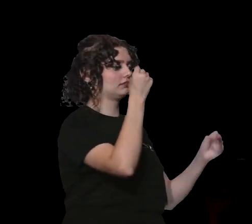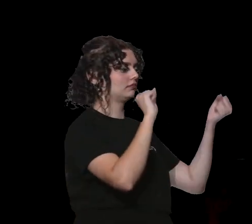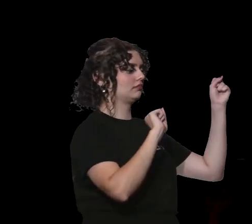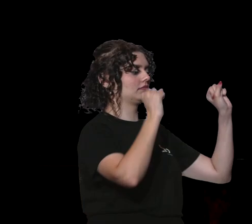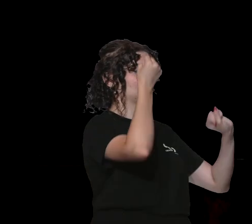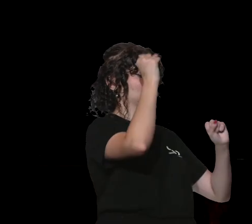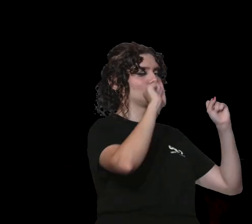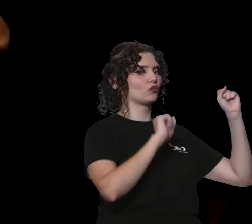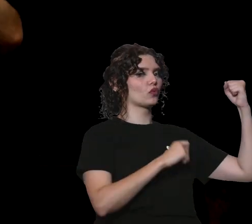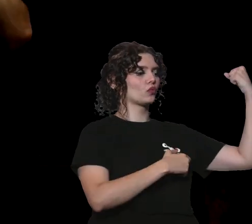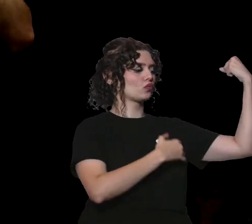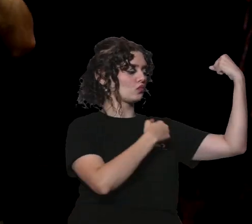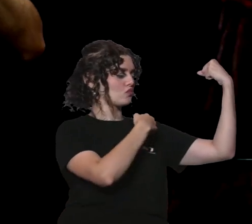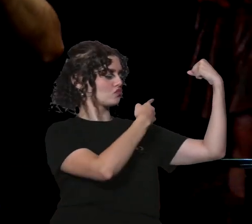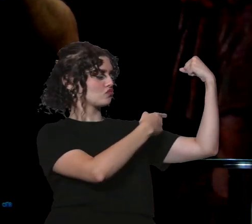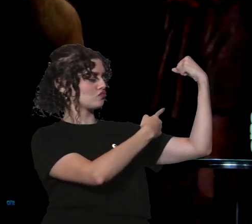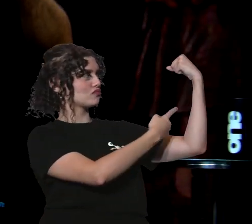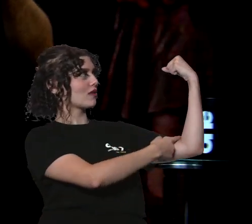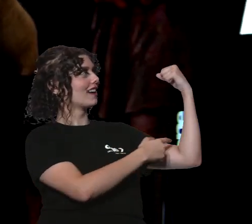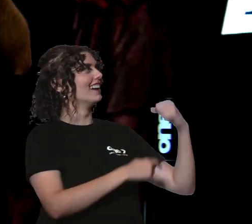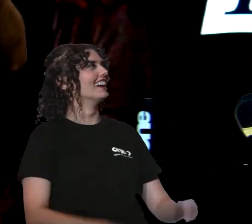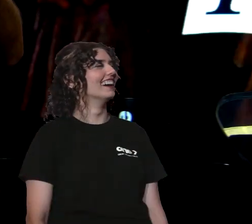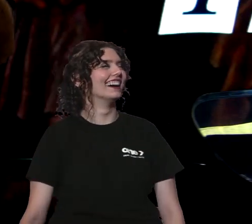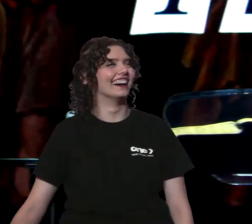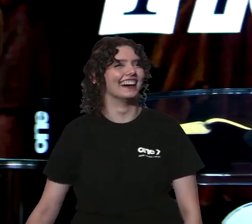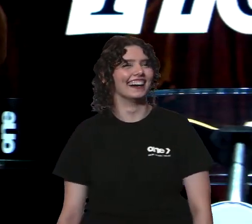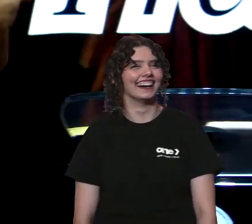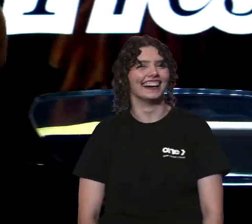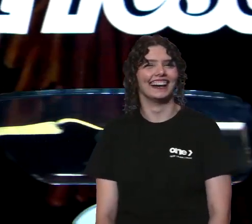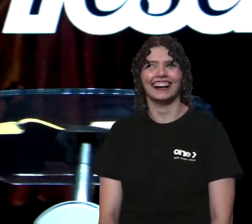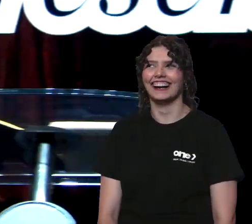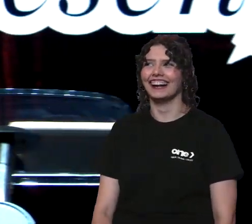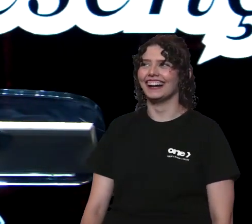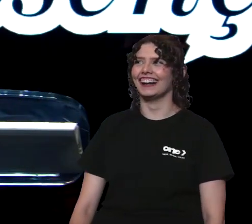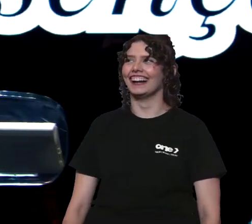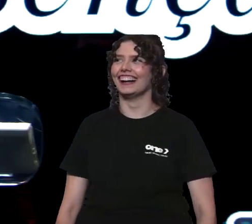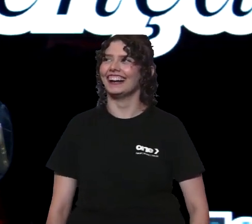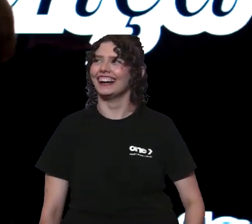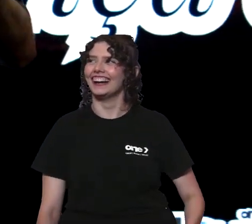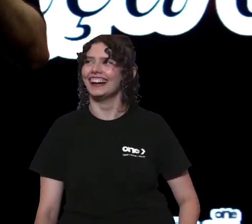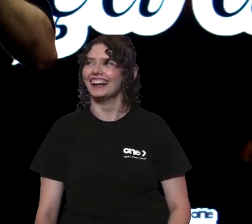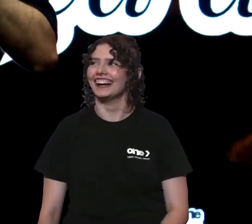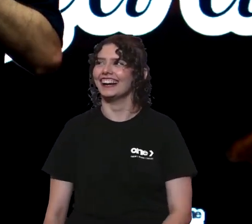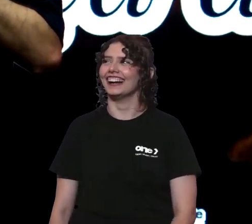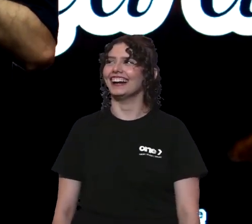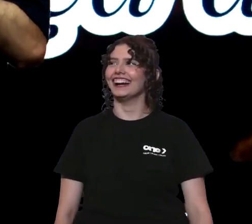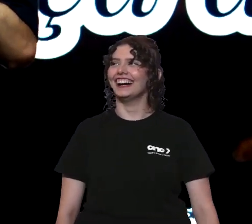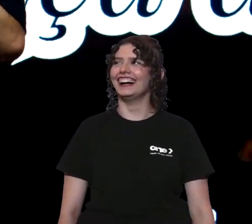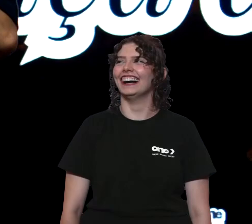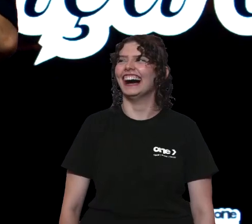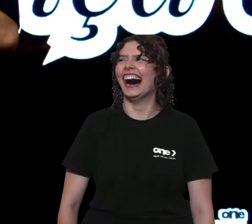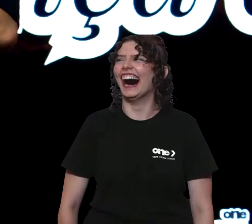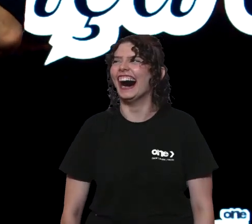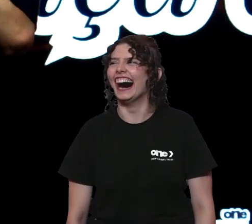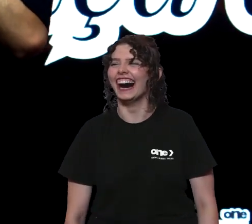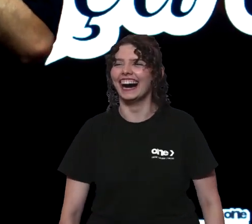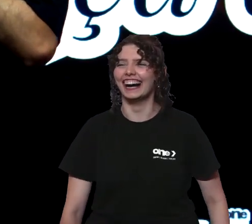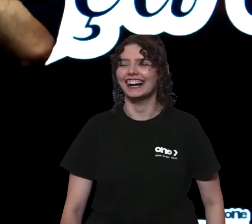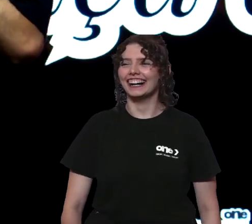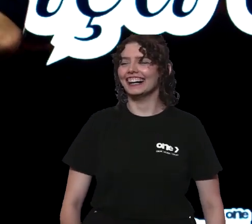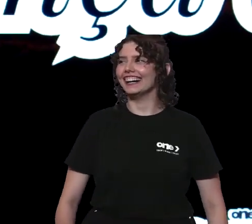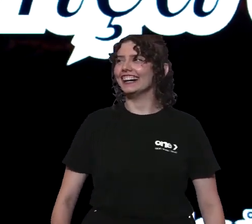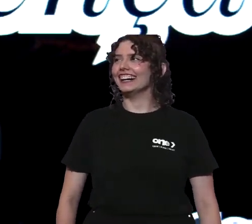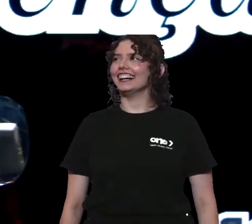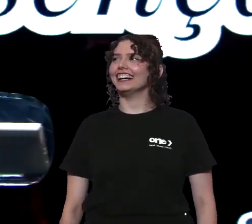meus belos músculos, e aí,